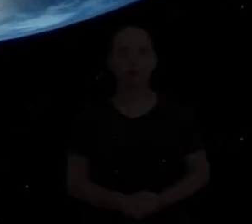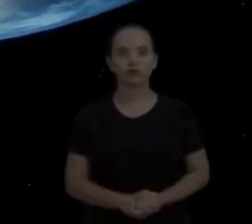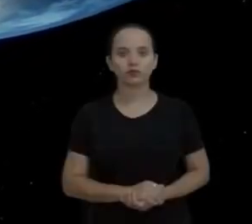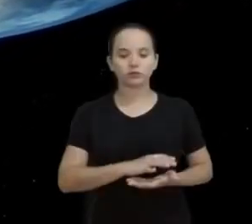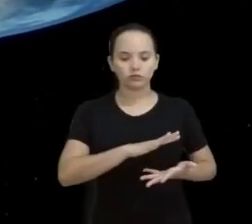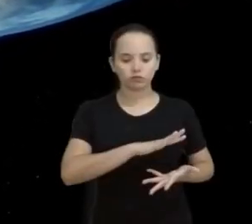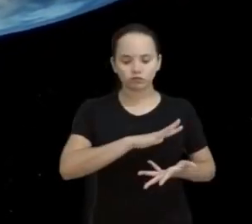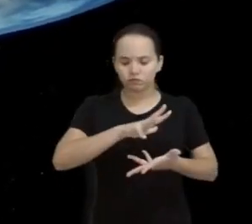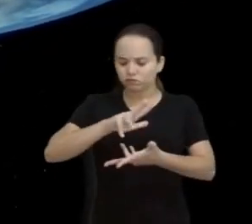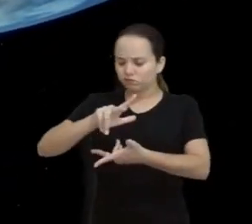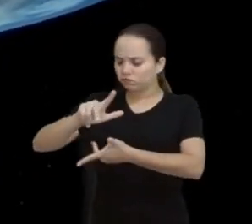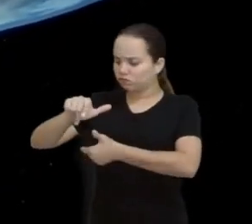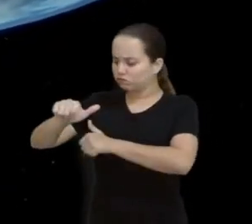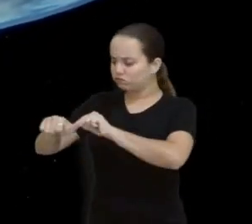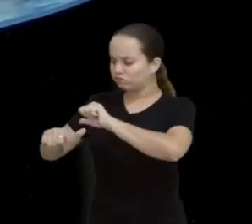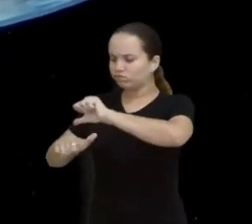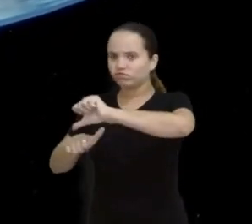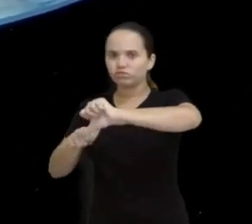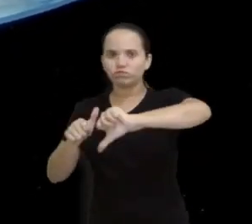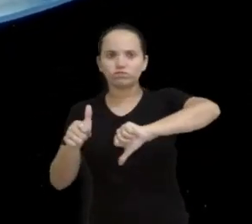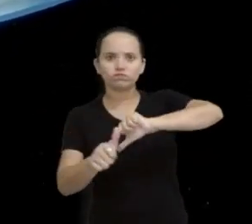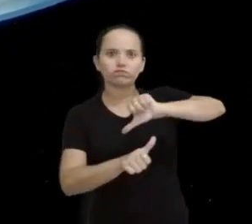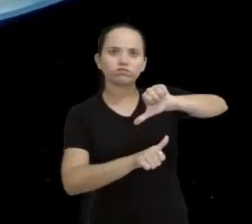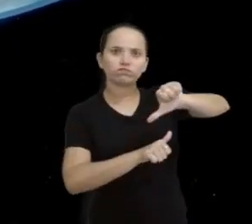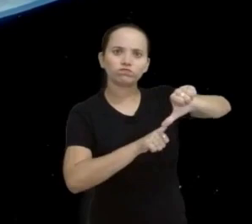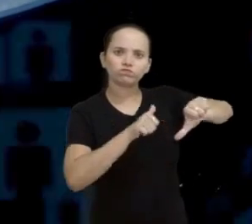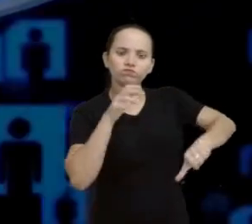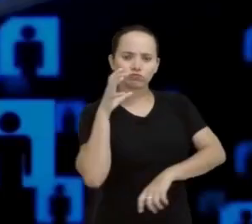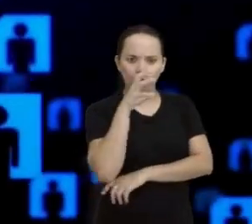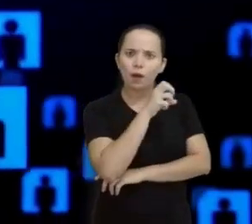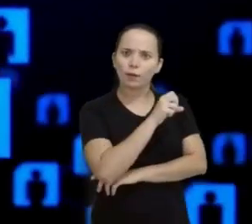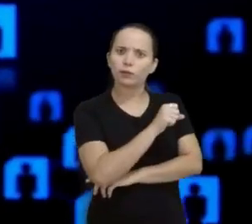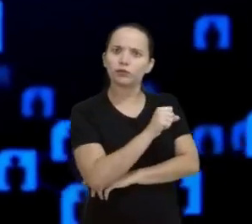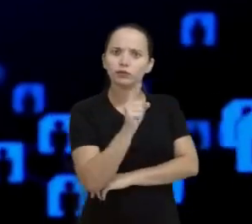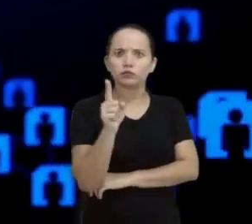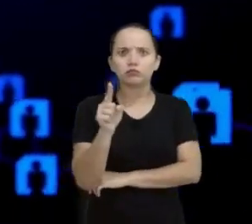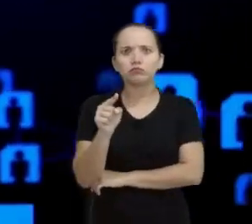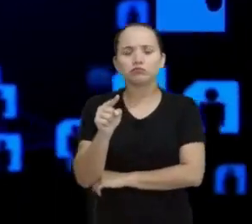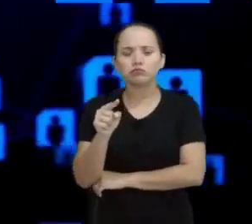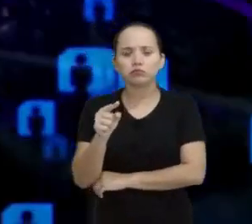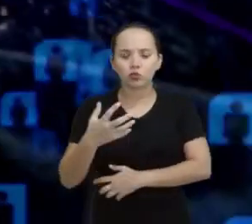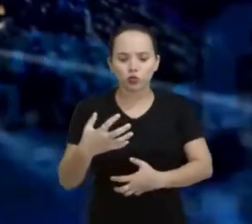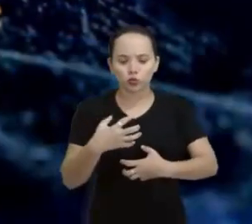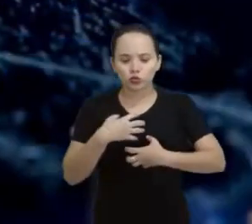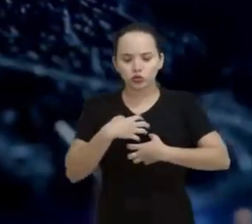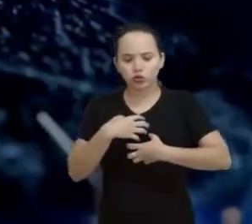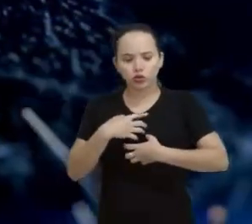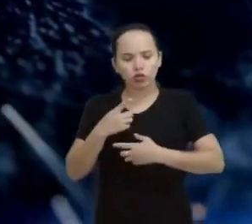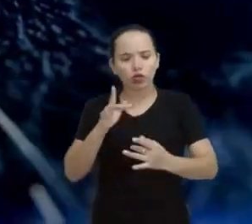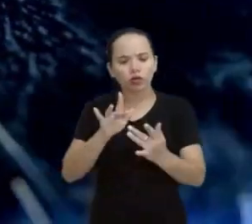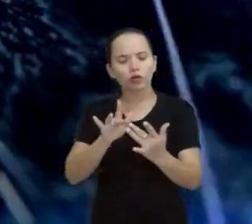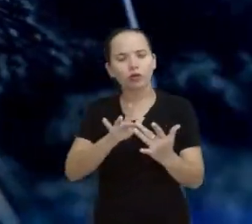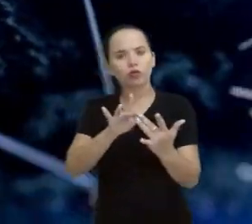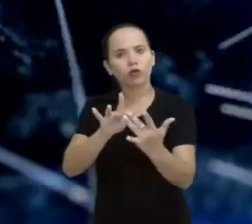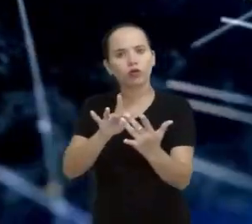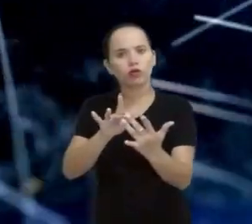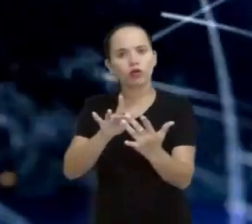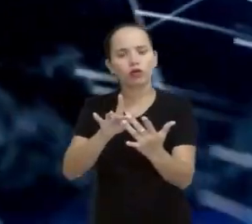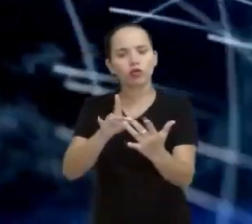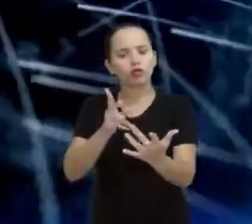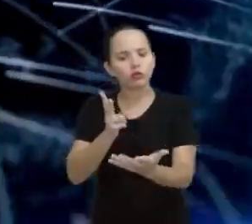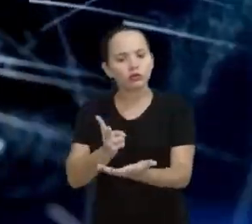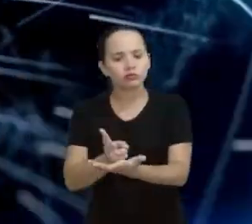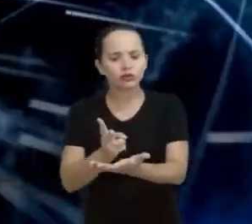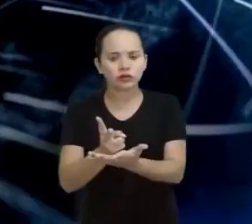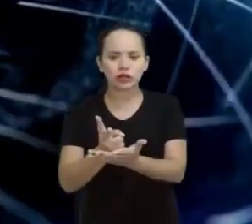O mundo está mudando e mudando muito rápido. O modo como nos conectamos, estamos